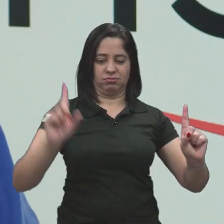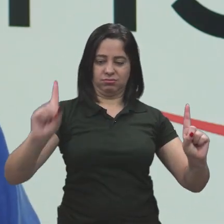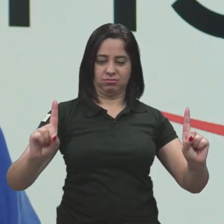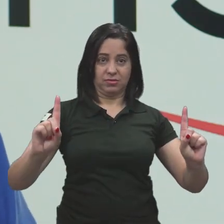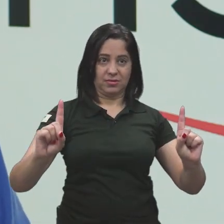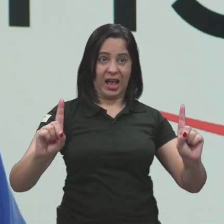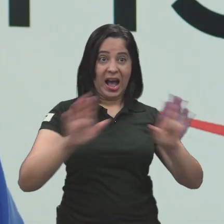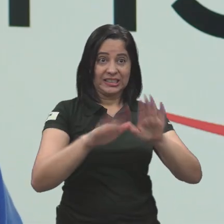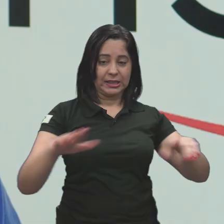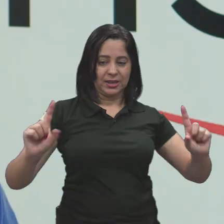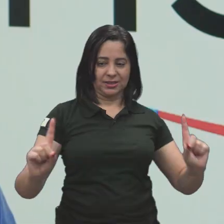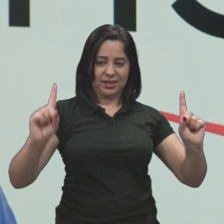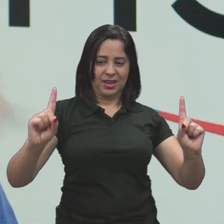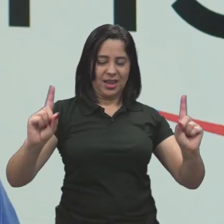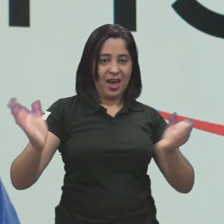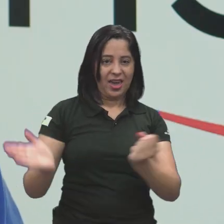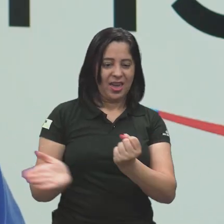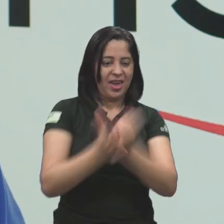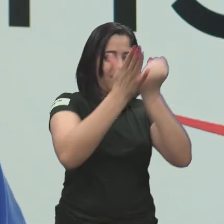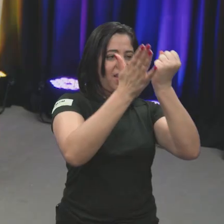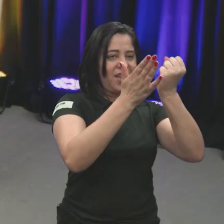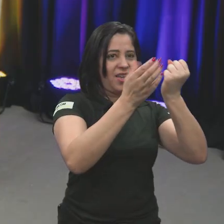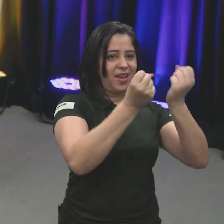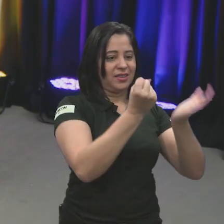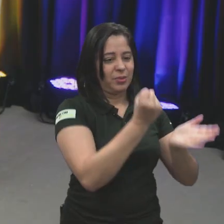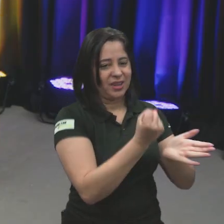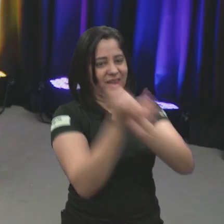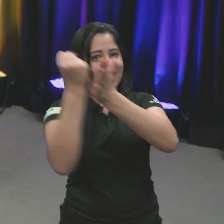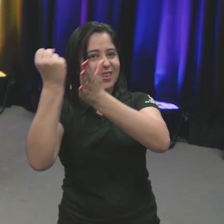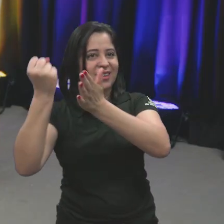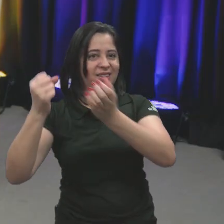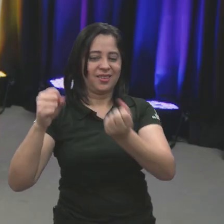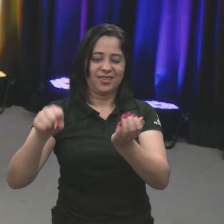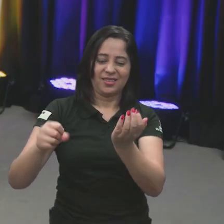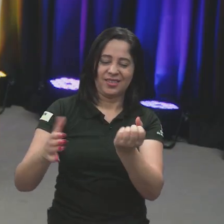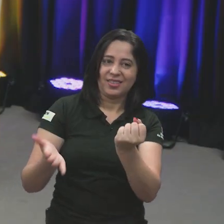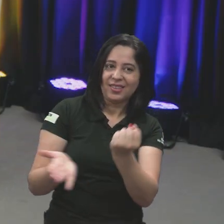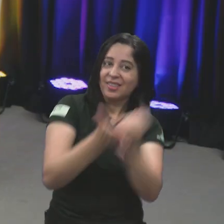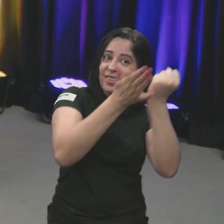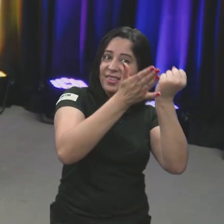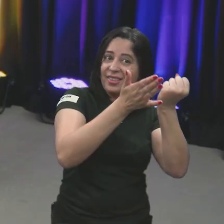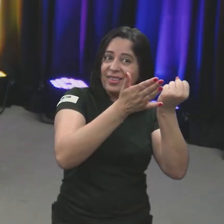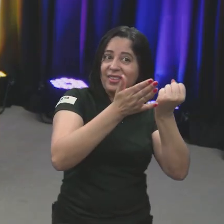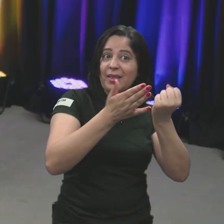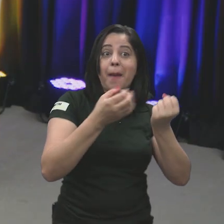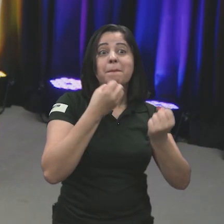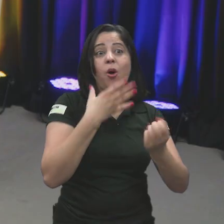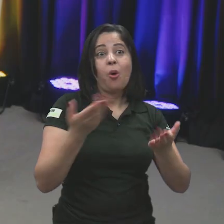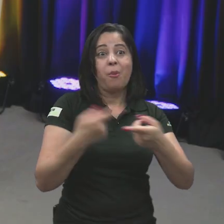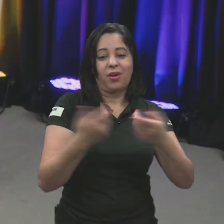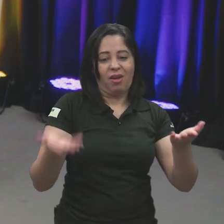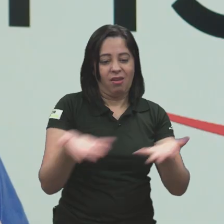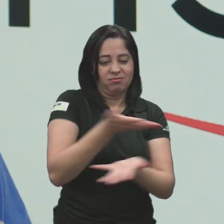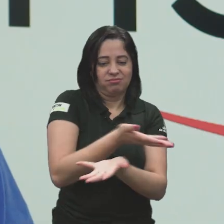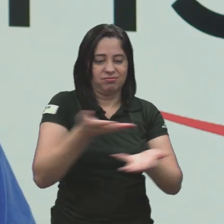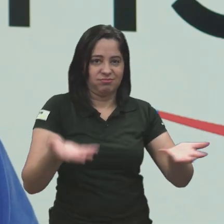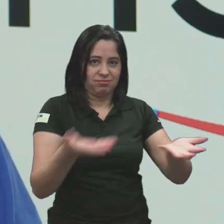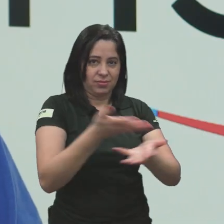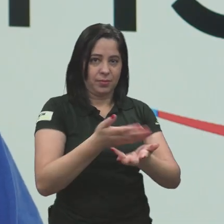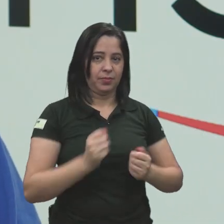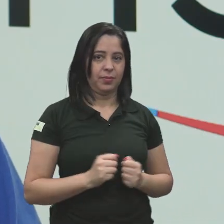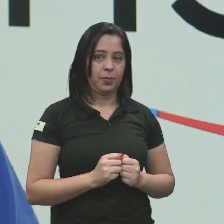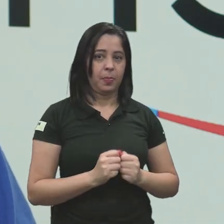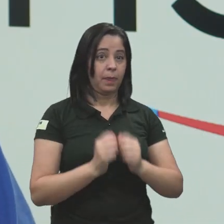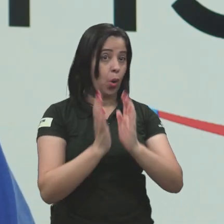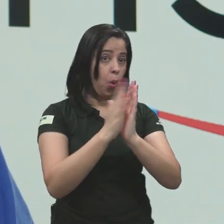que mais importante que o brinquedo é o brincar. É o brincar. E tem uma outra coisa que a gente fala, o brinquedo pode durar 1